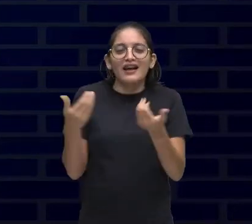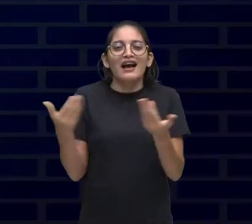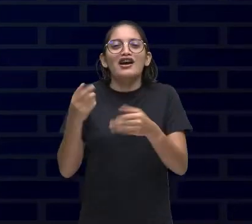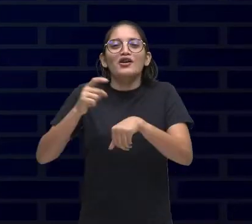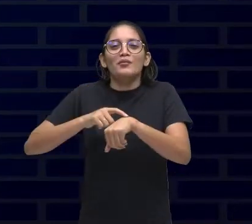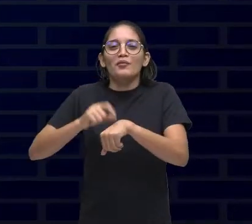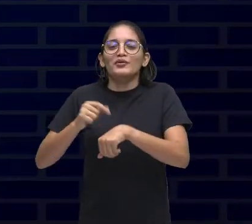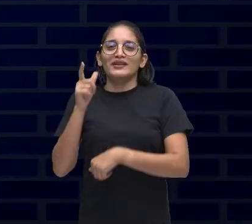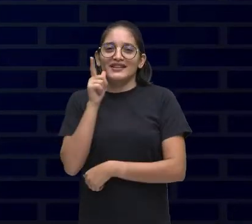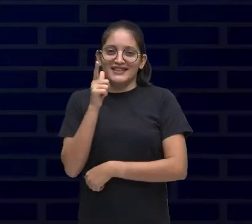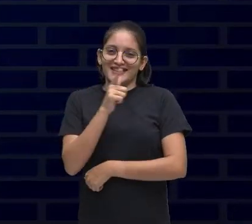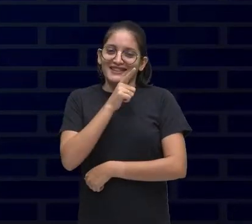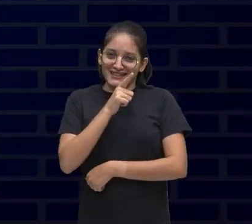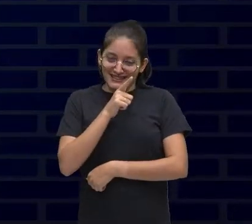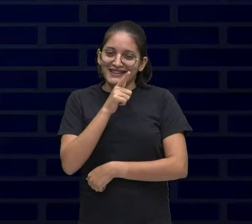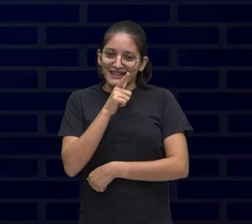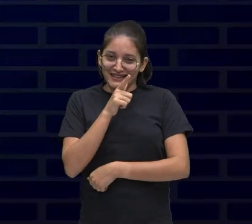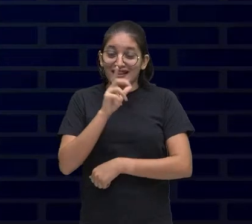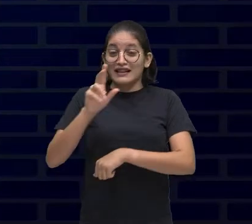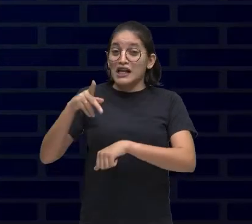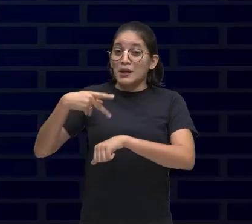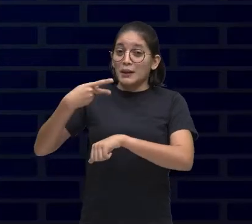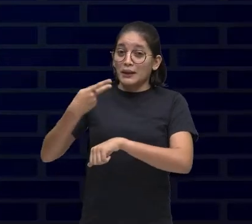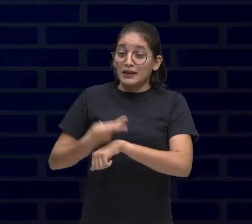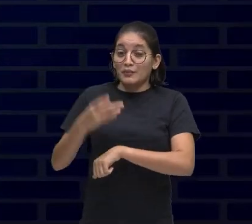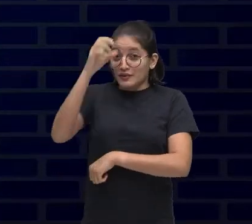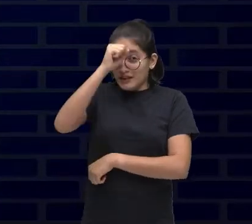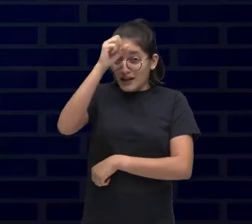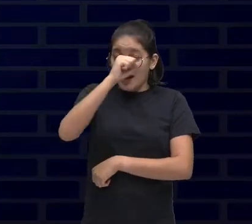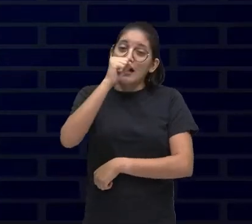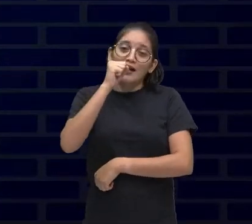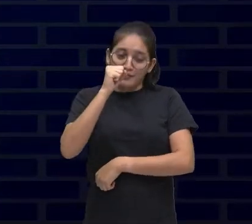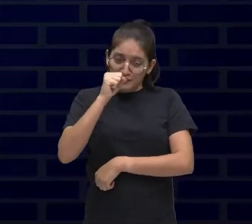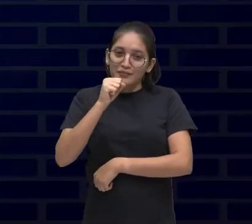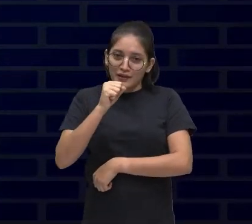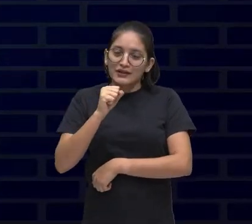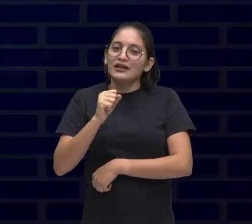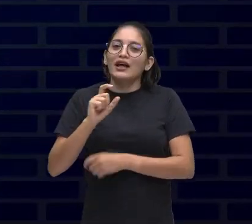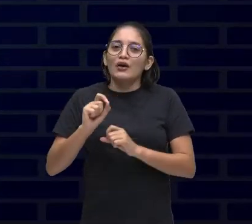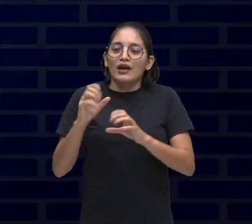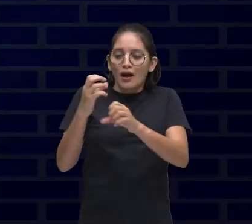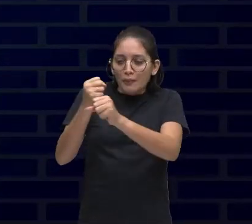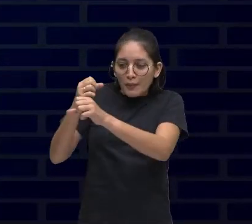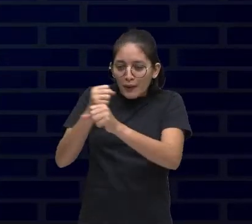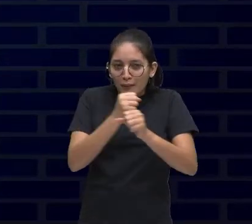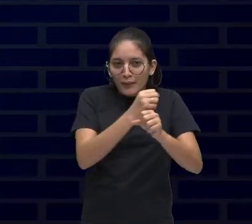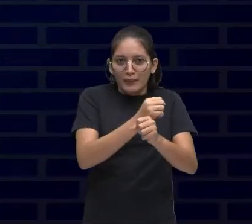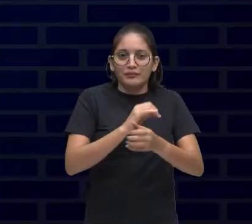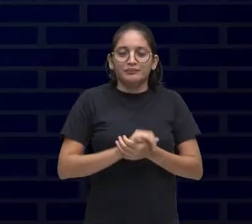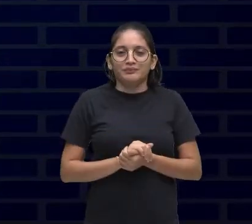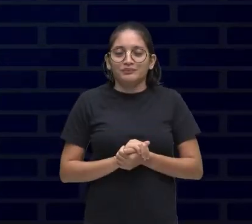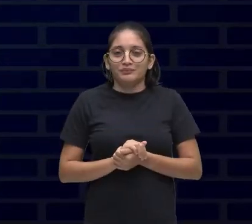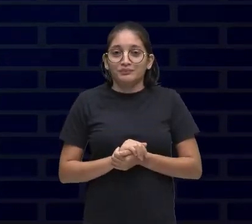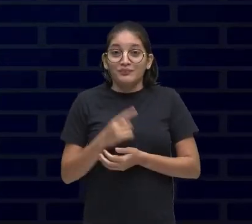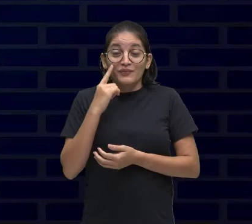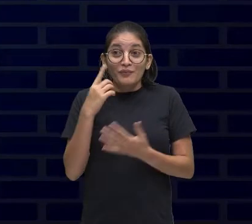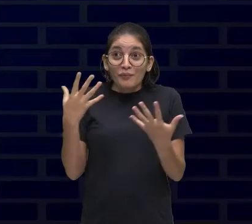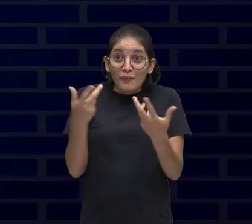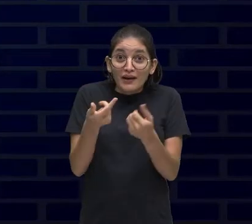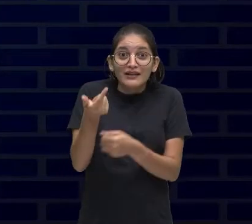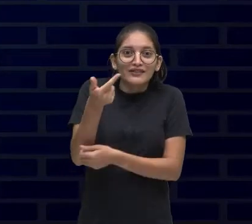hora de lanchar, para depois aprendermos a somar. Mas olha que